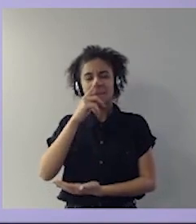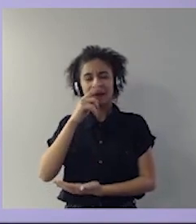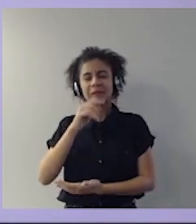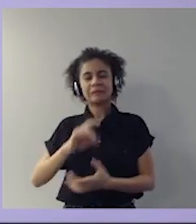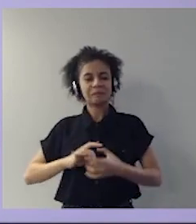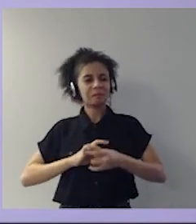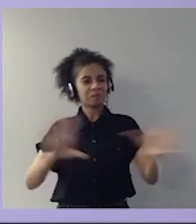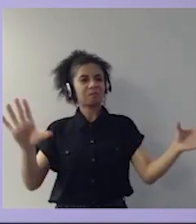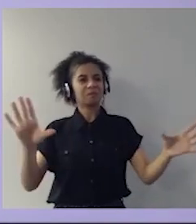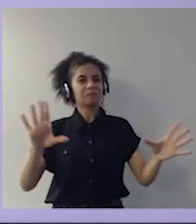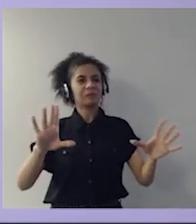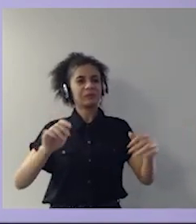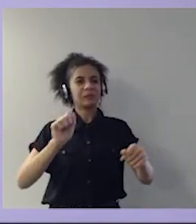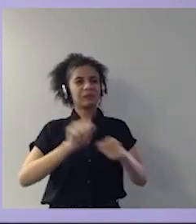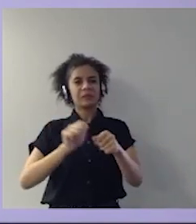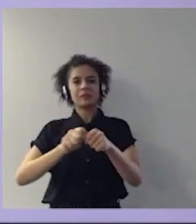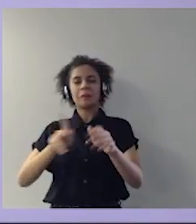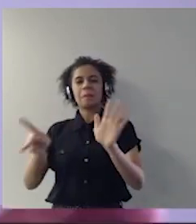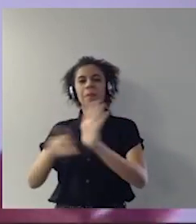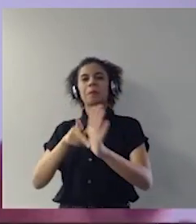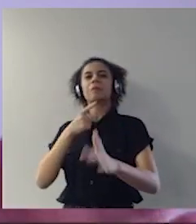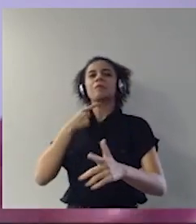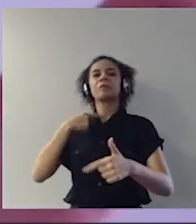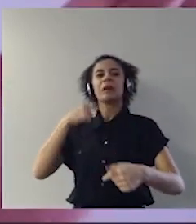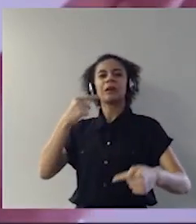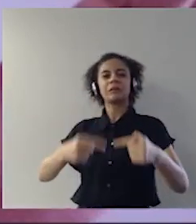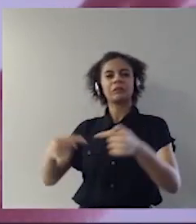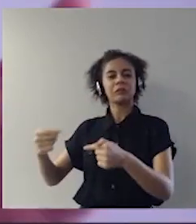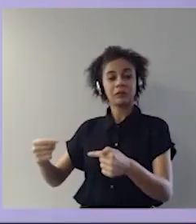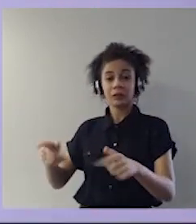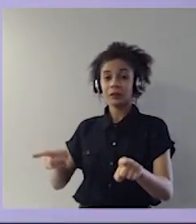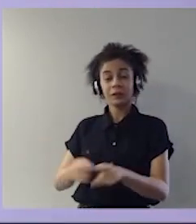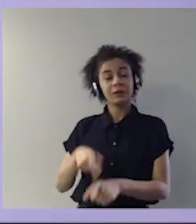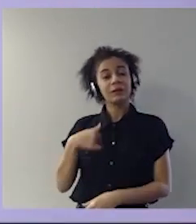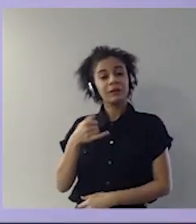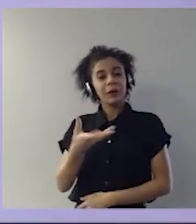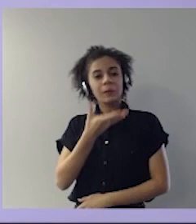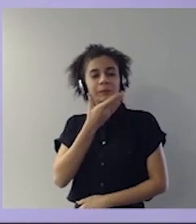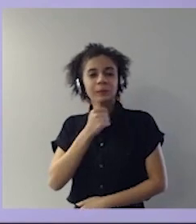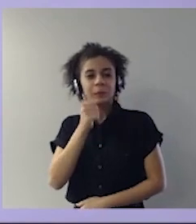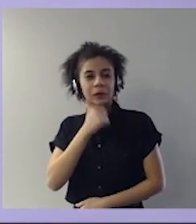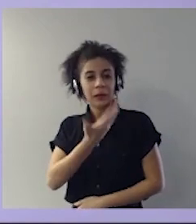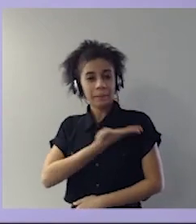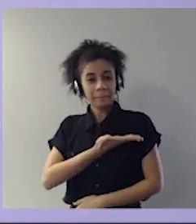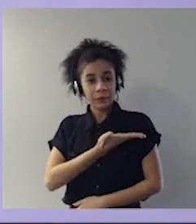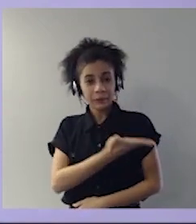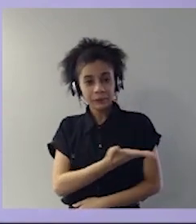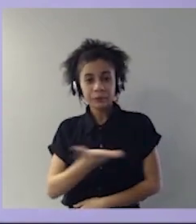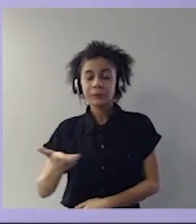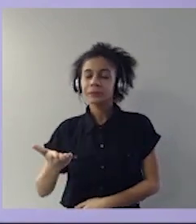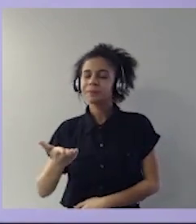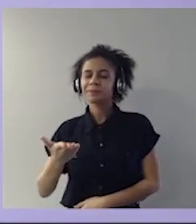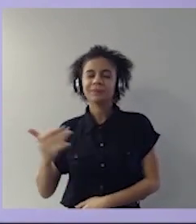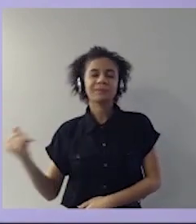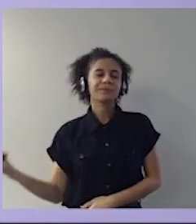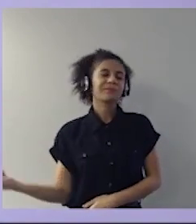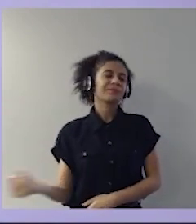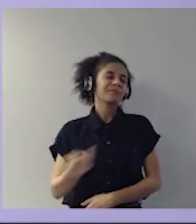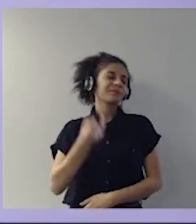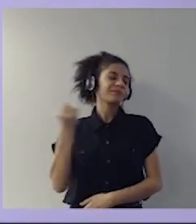legitimar arbitrariedades. E aqui, colegas e colegas, suma